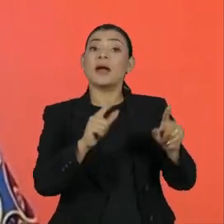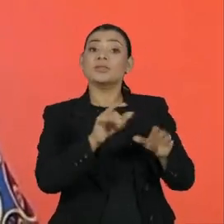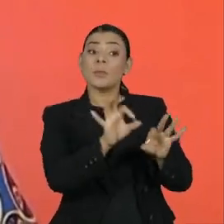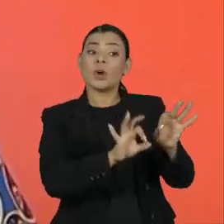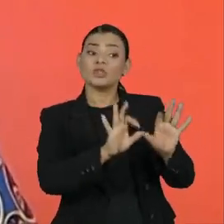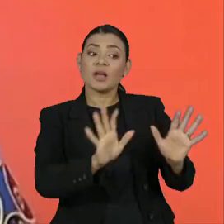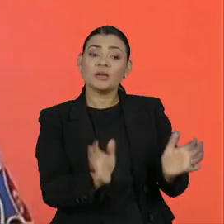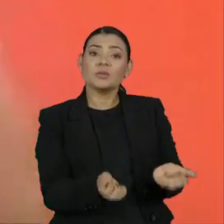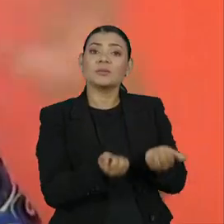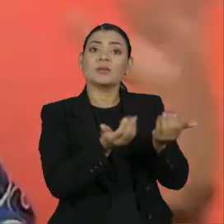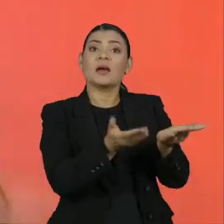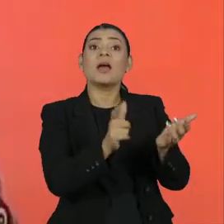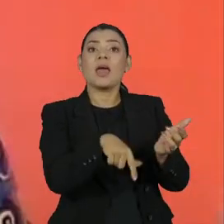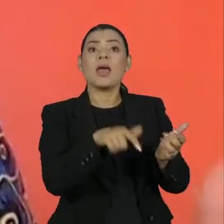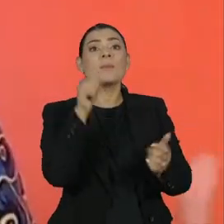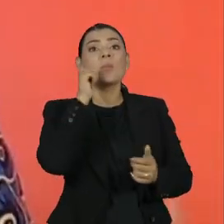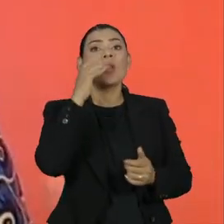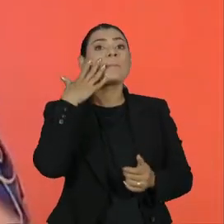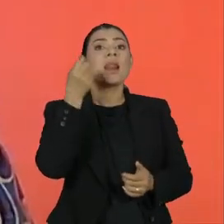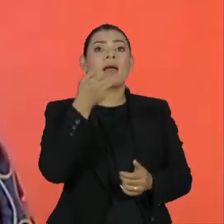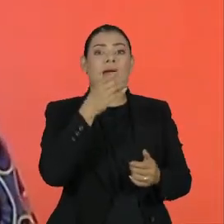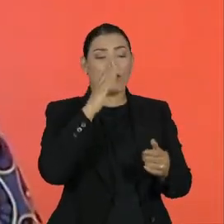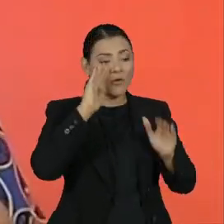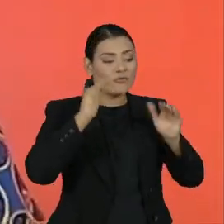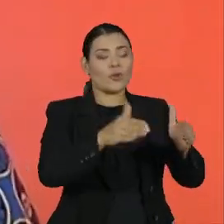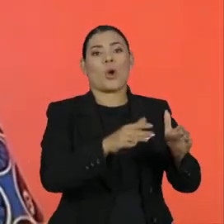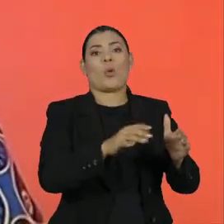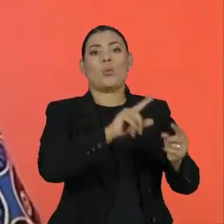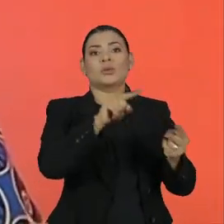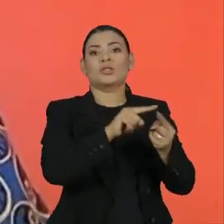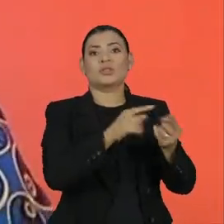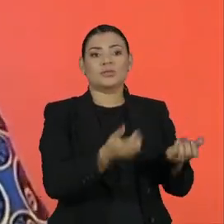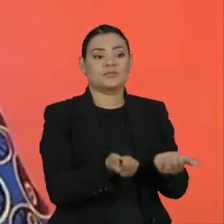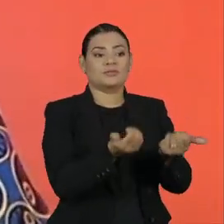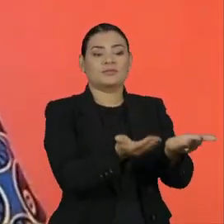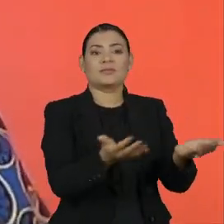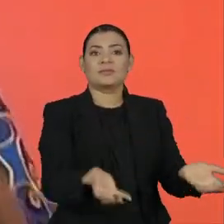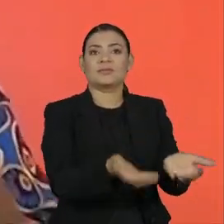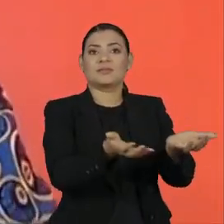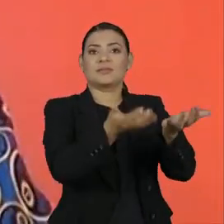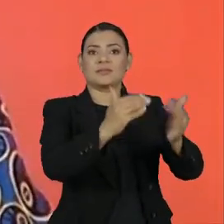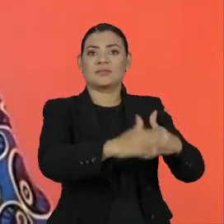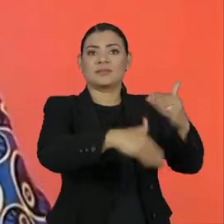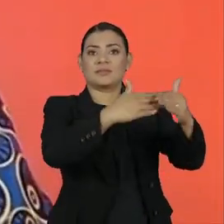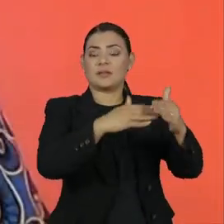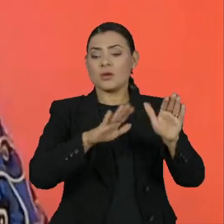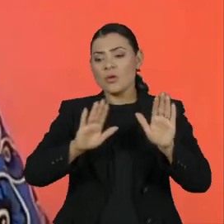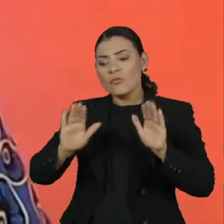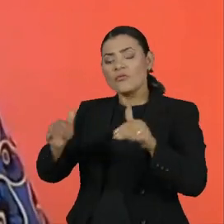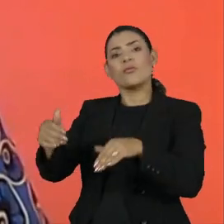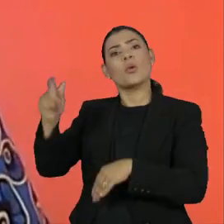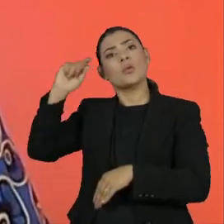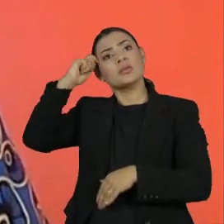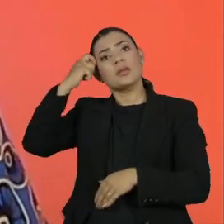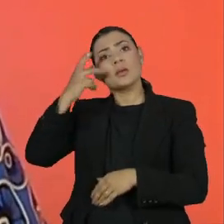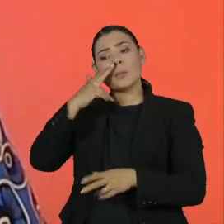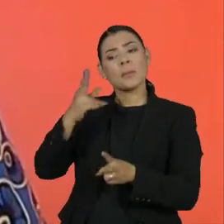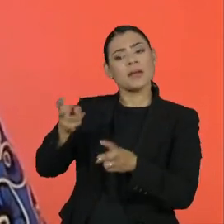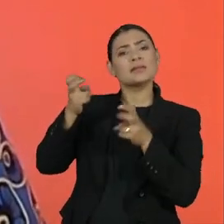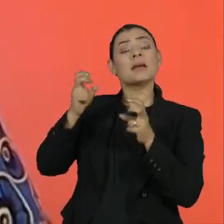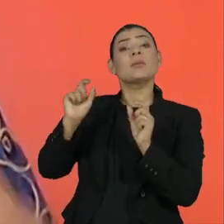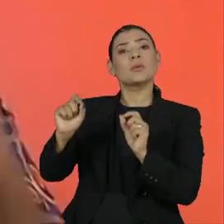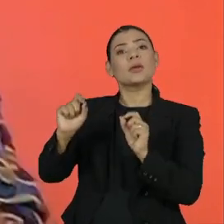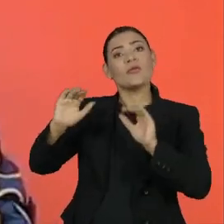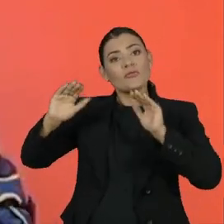são voltados majoritariamente para mulheres brancas, ou quando escuta falar de programas voltados para negros, acaba percebendo que esses